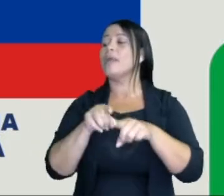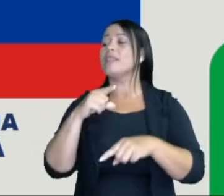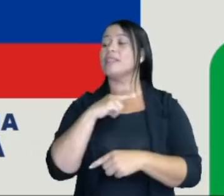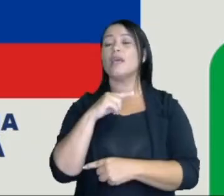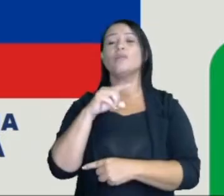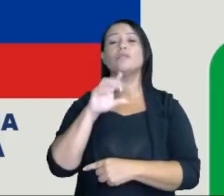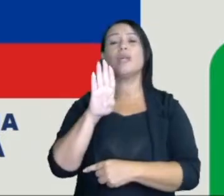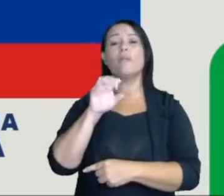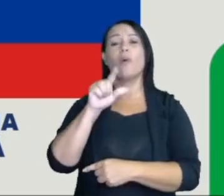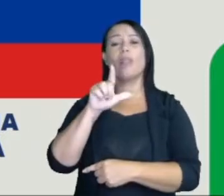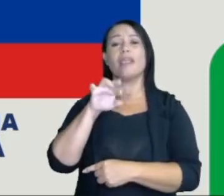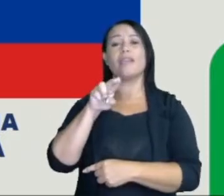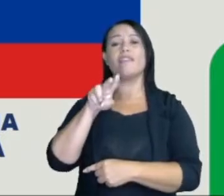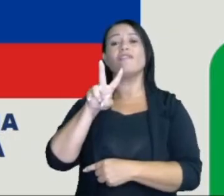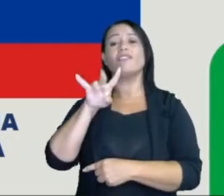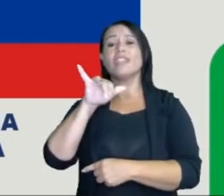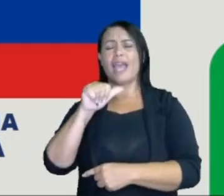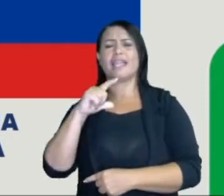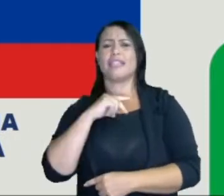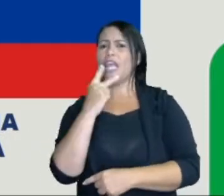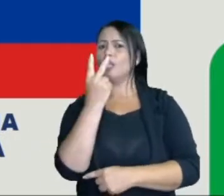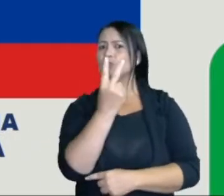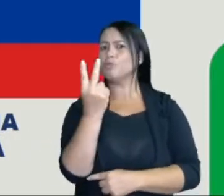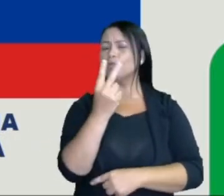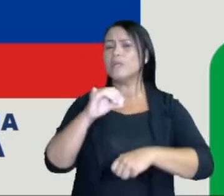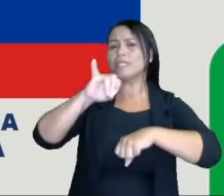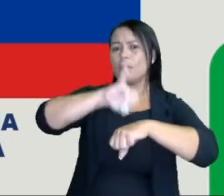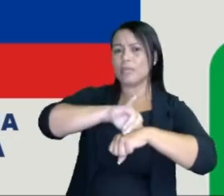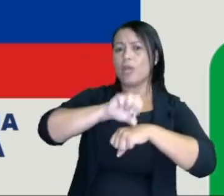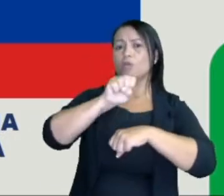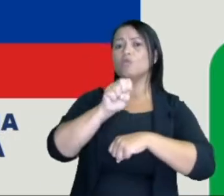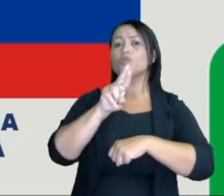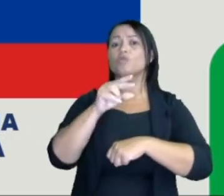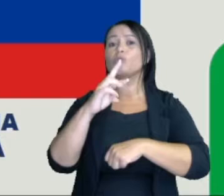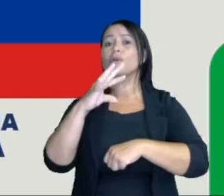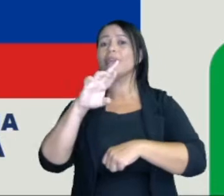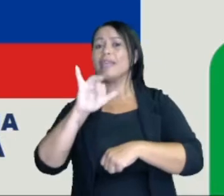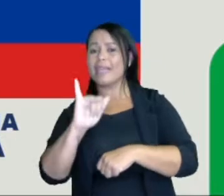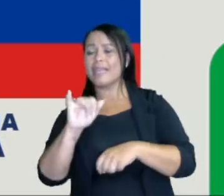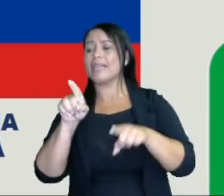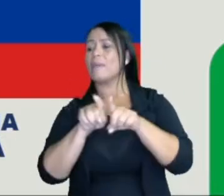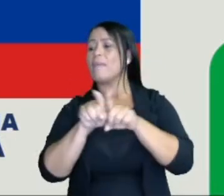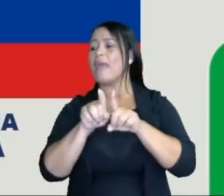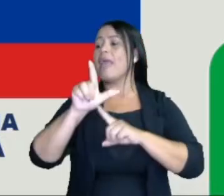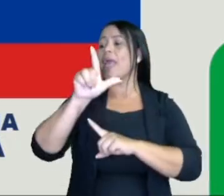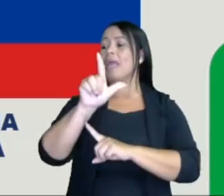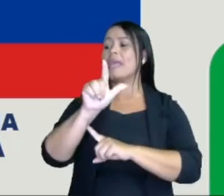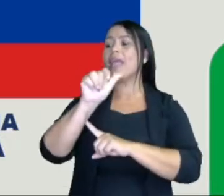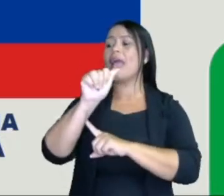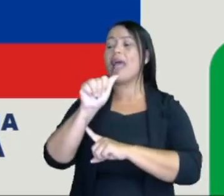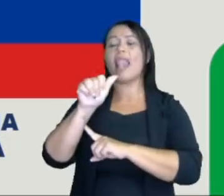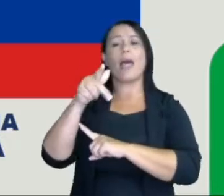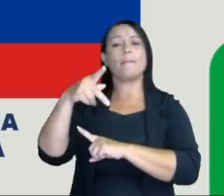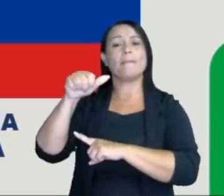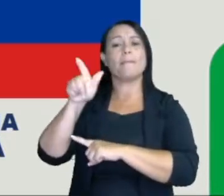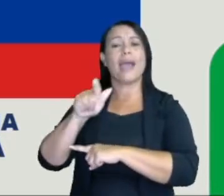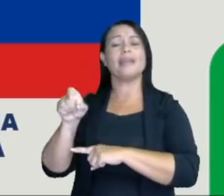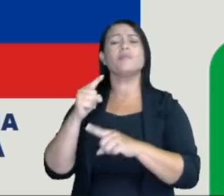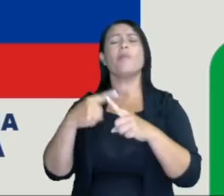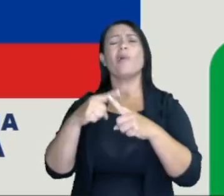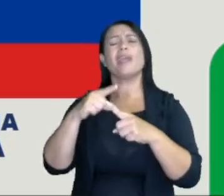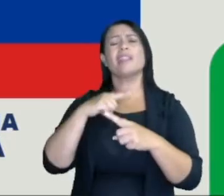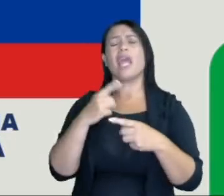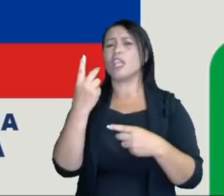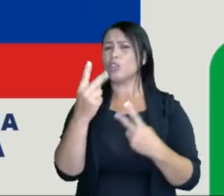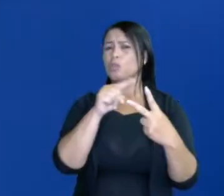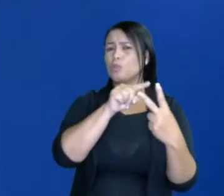Bolívia, que tem duas capitais, Sucre e La Paz. Porque tem duas capitais. Uma capital é